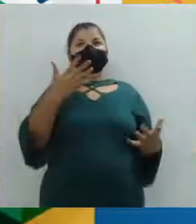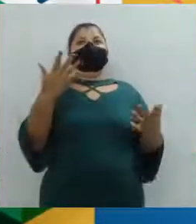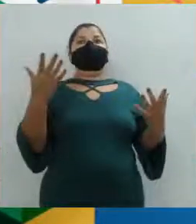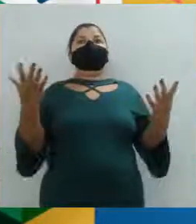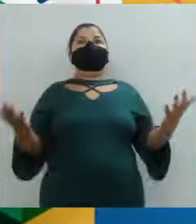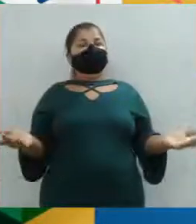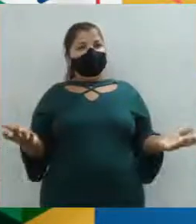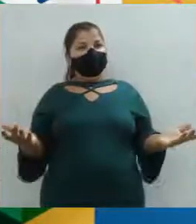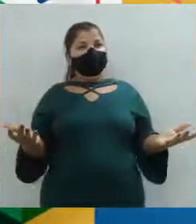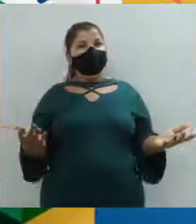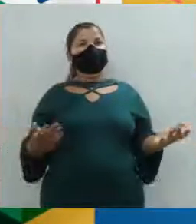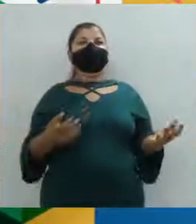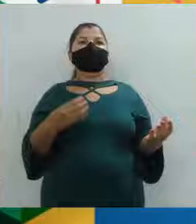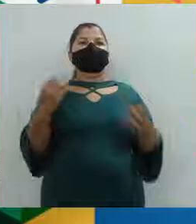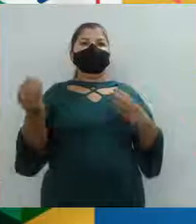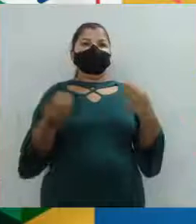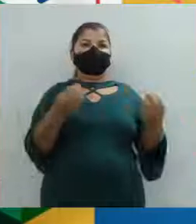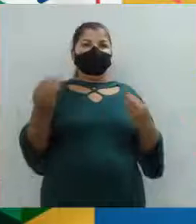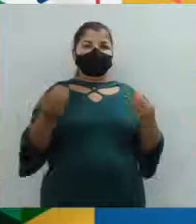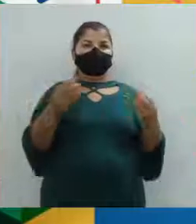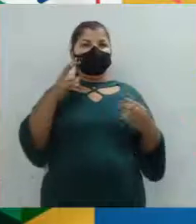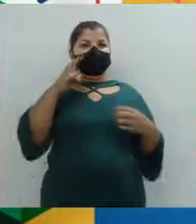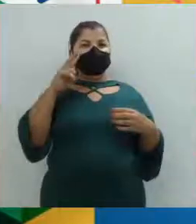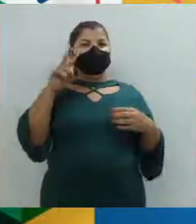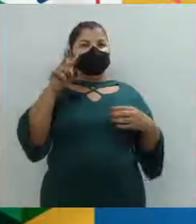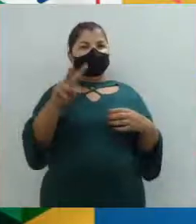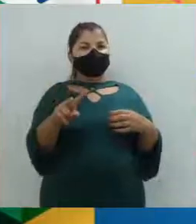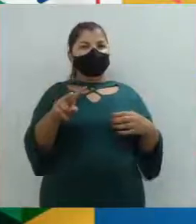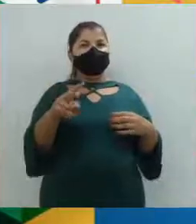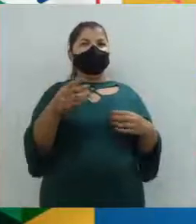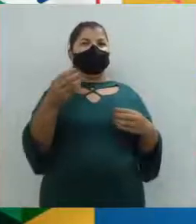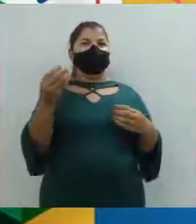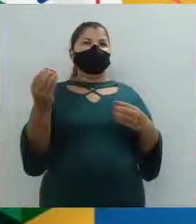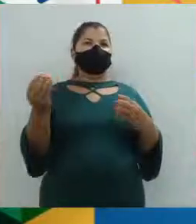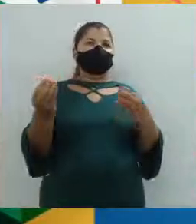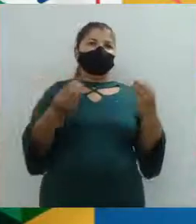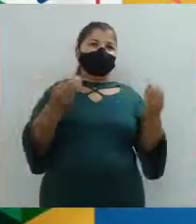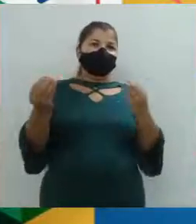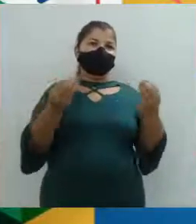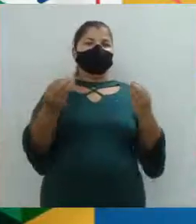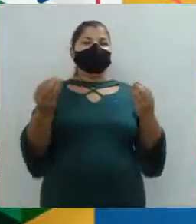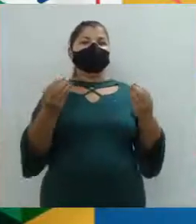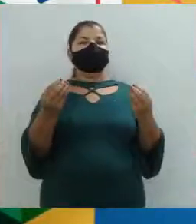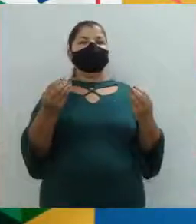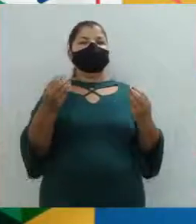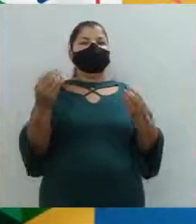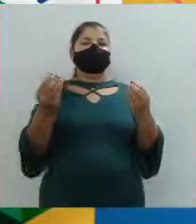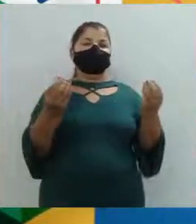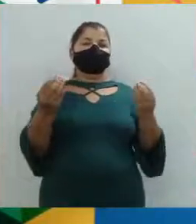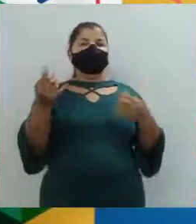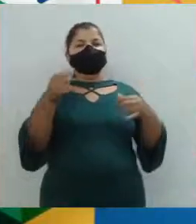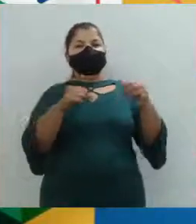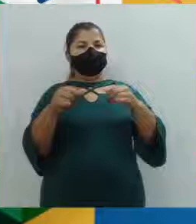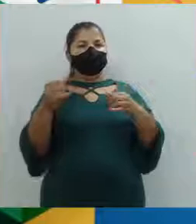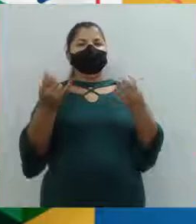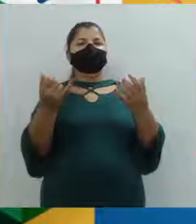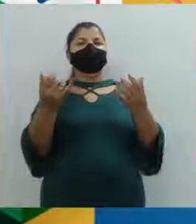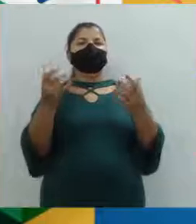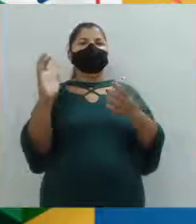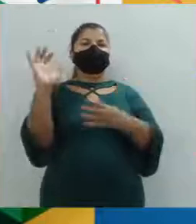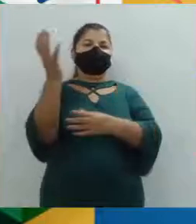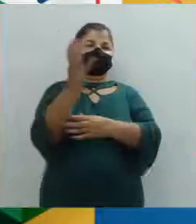E uma das formas que a gente vê realmente a questão física, inclusive, da